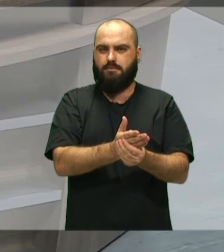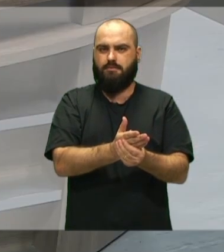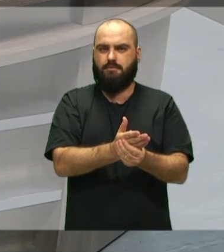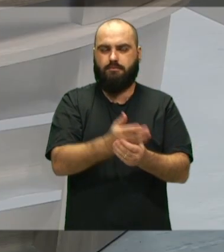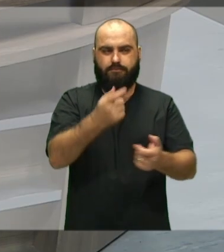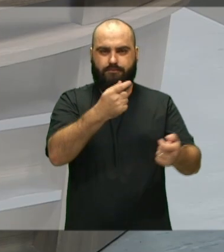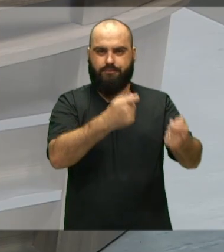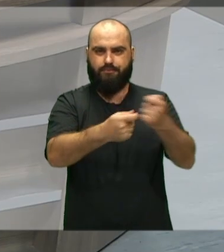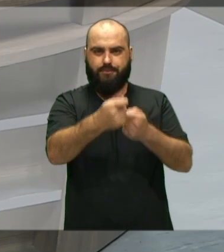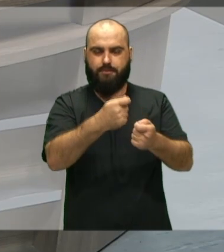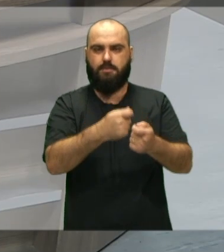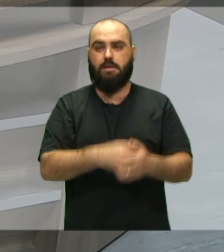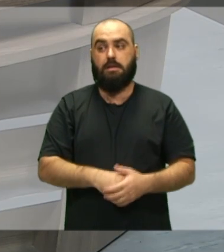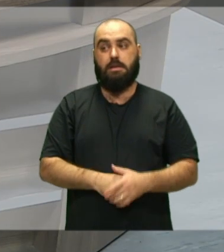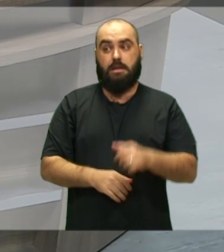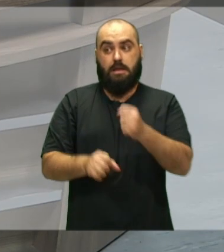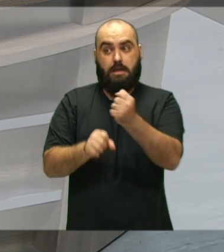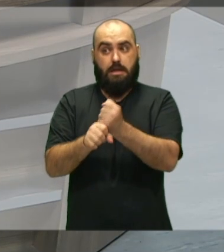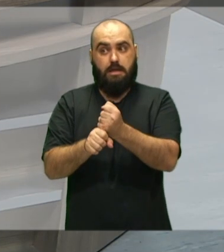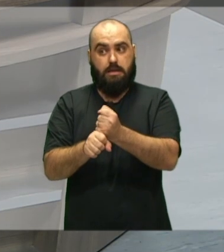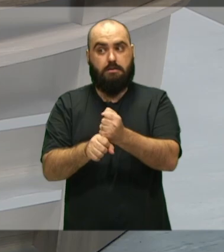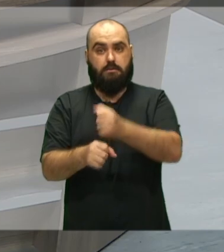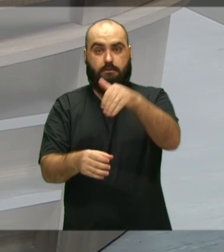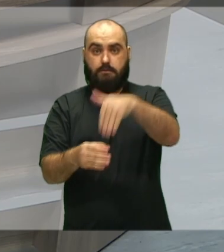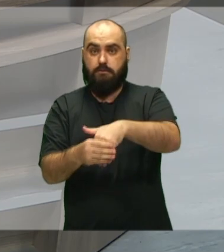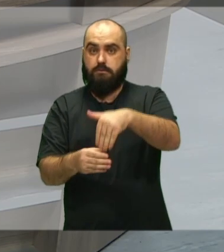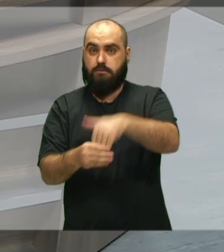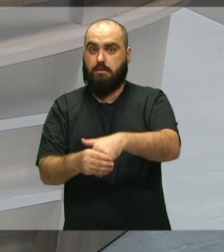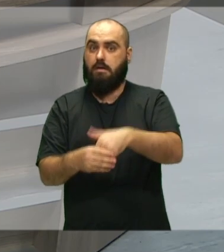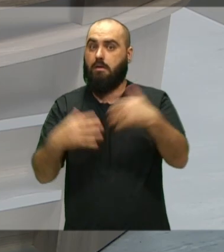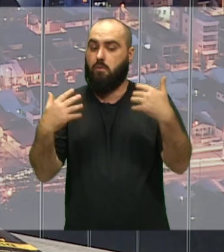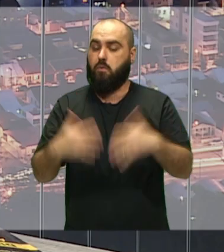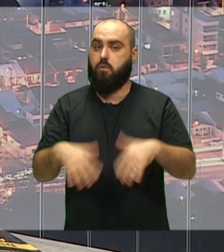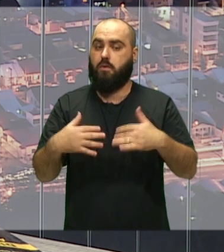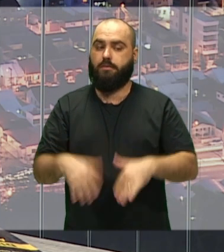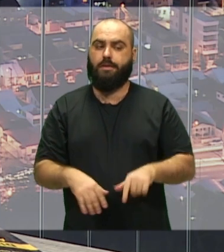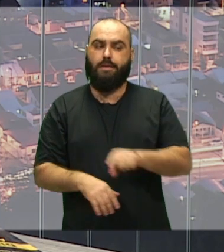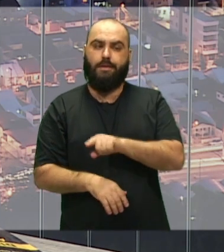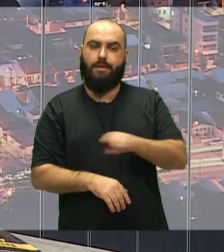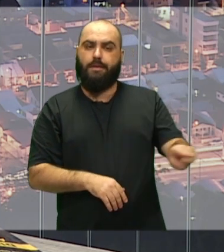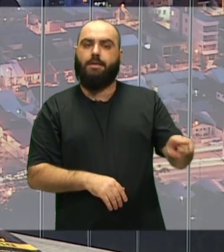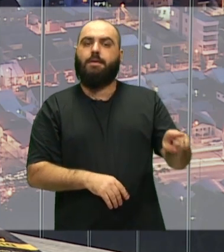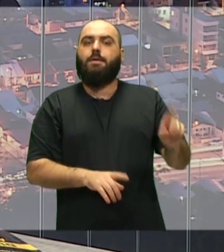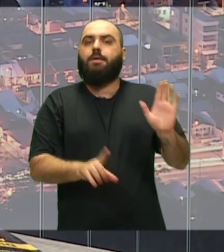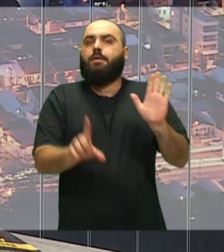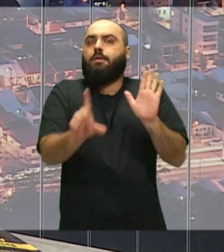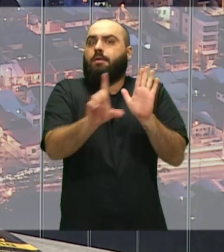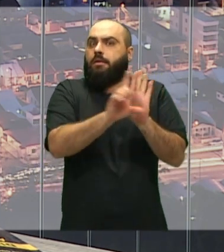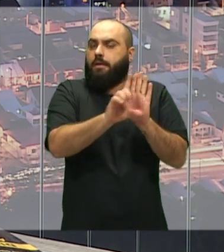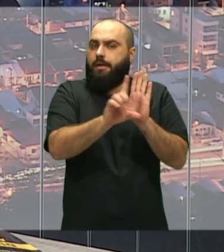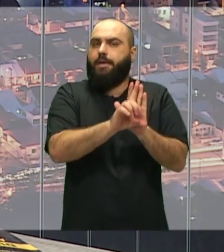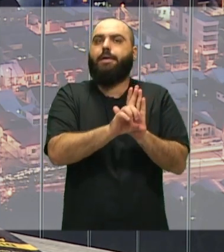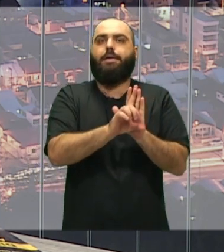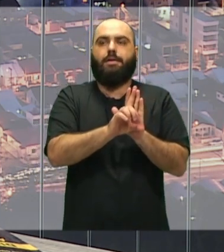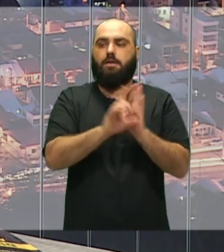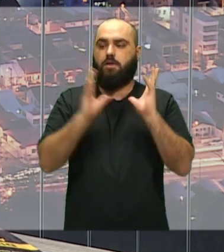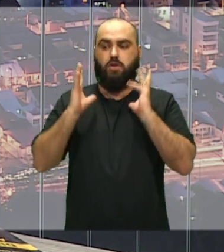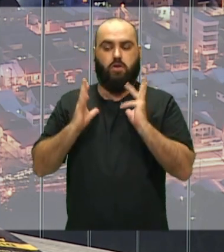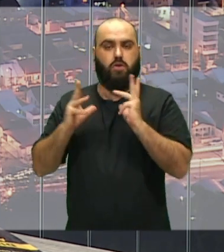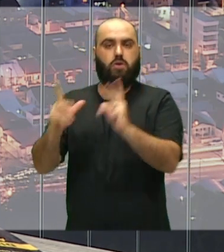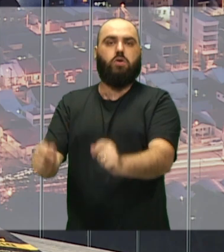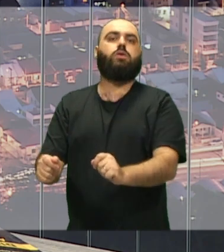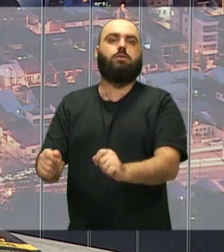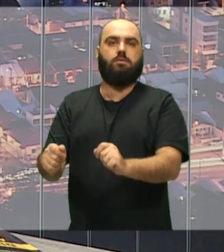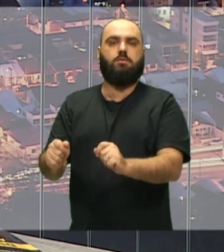né? Eleição municipal. E essa é uma lei que praticamente todo gestor e